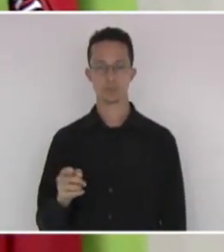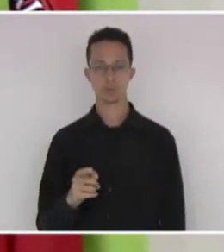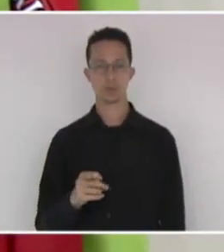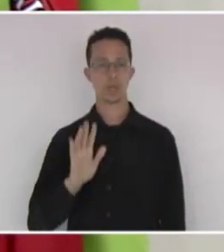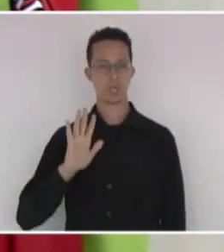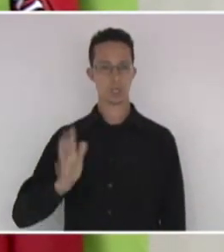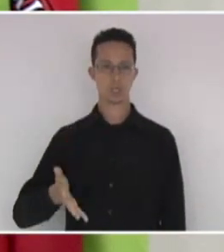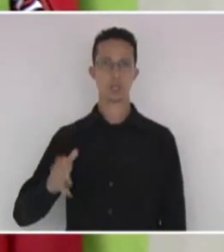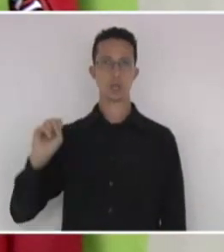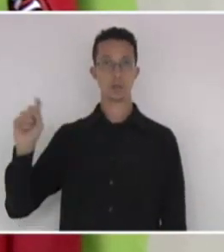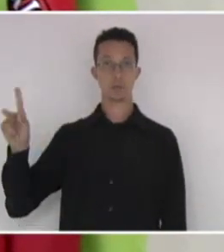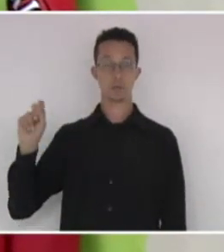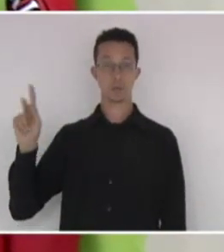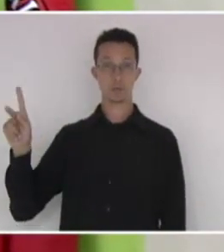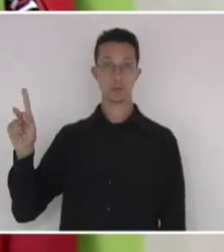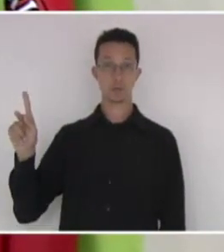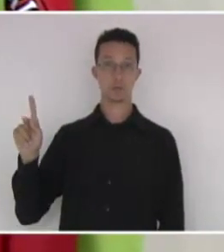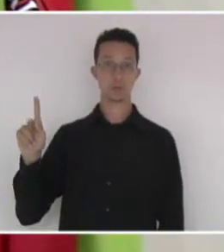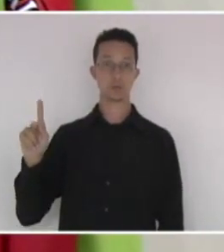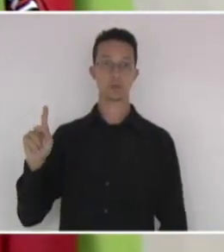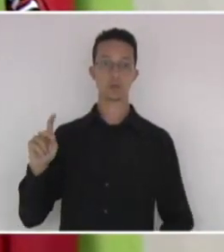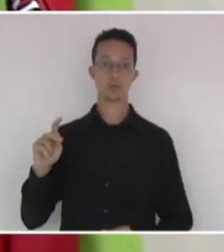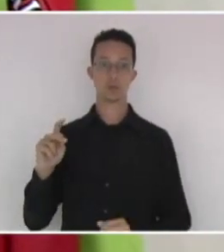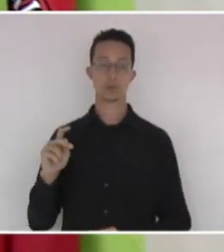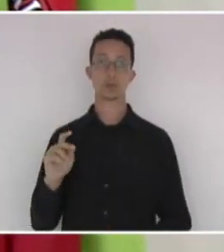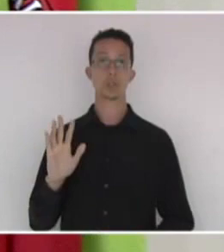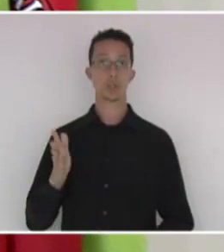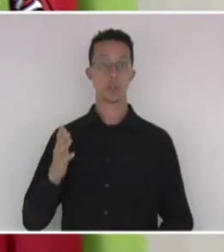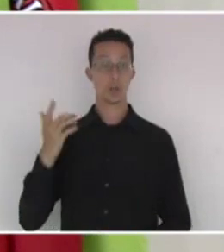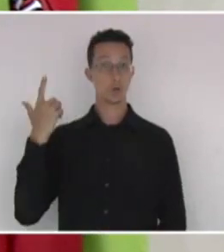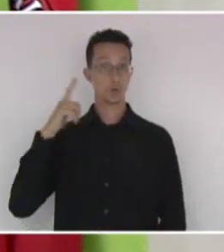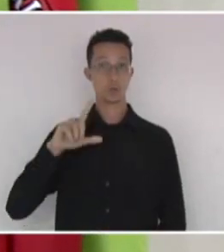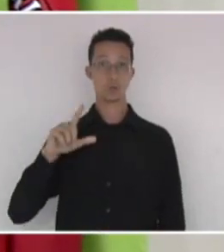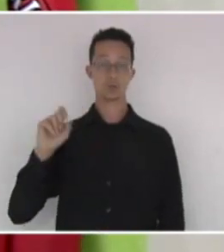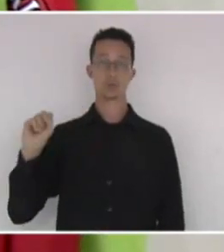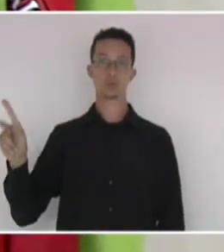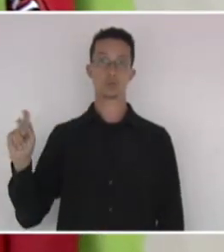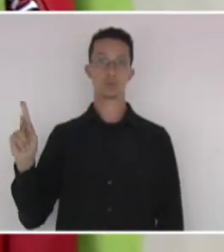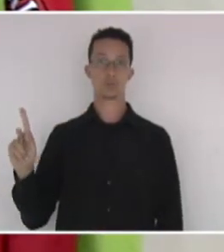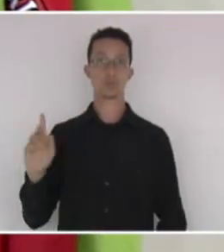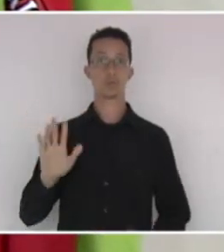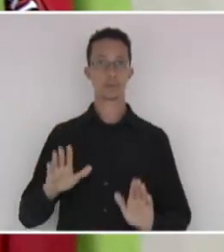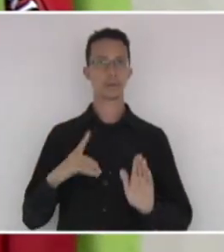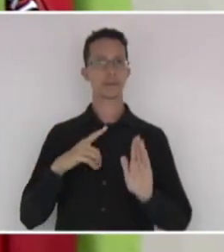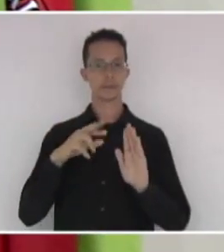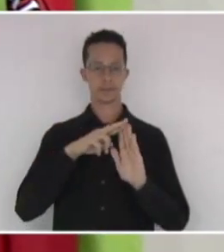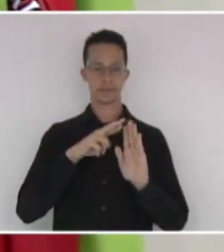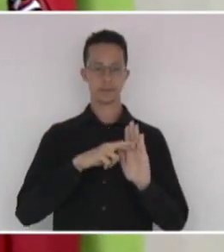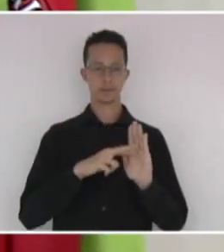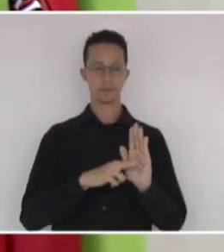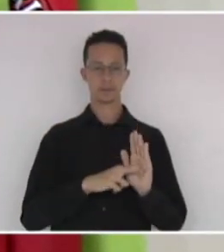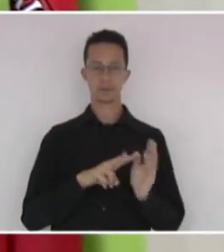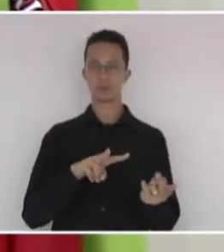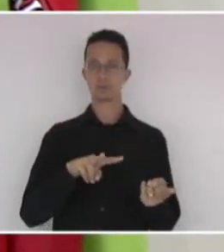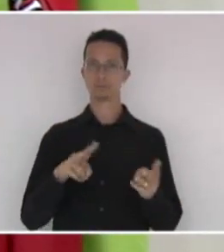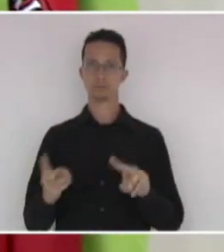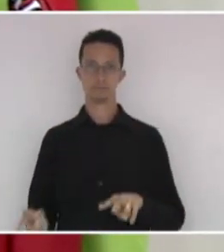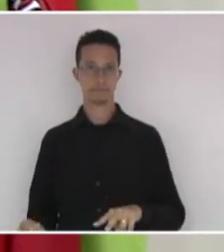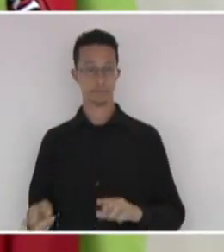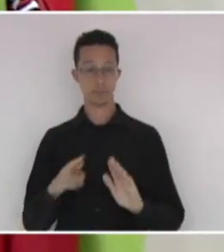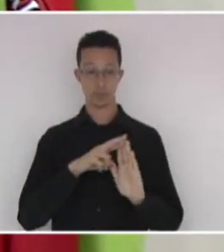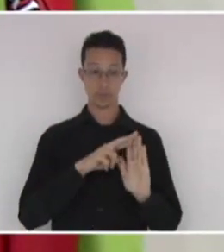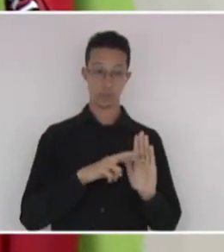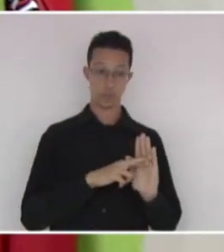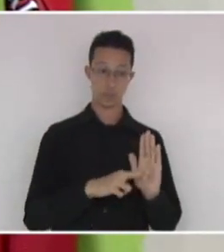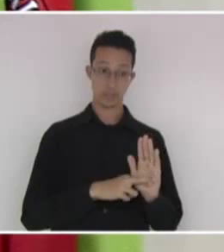direito, já estariam com esse direito adquirido, embora tenha as regras de transição, mas mesmo nas regras de